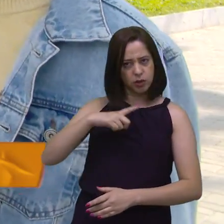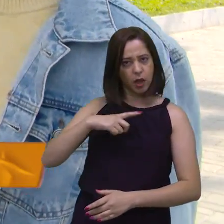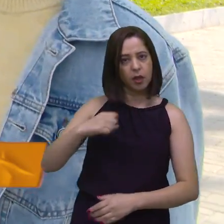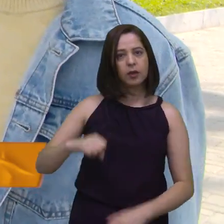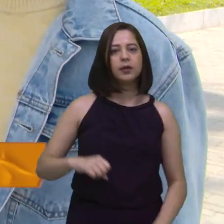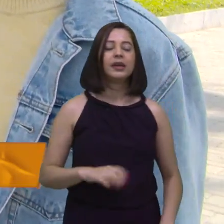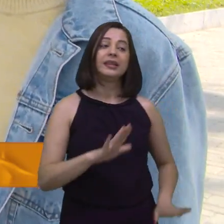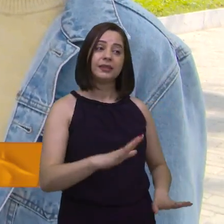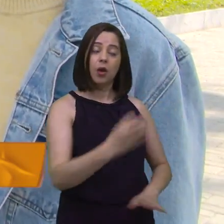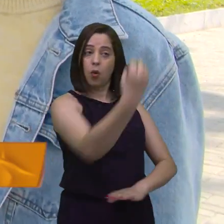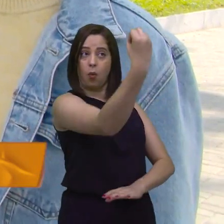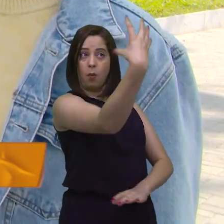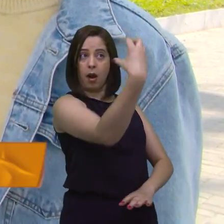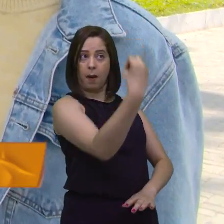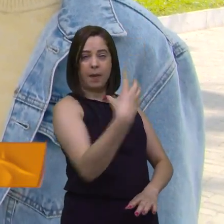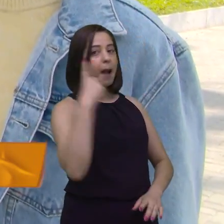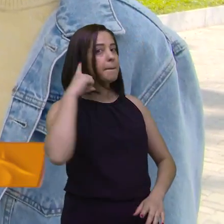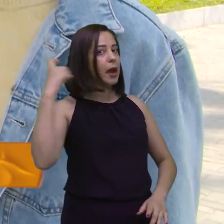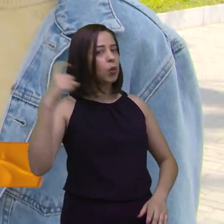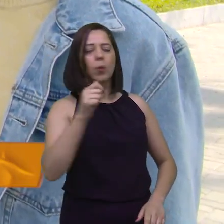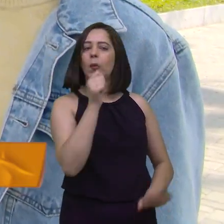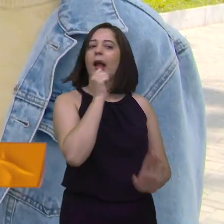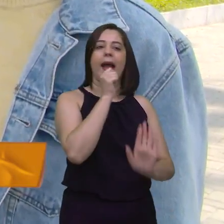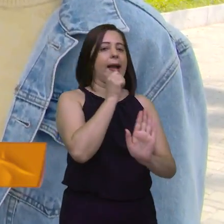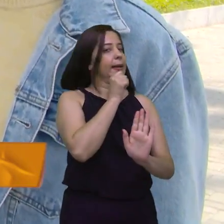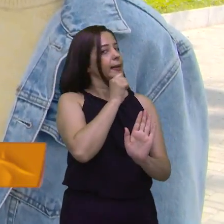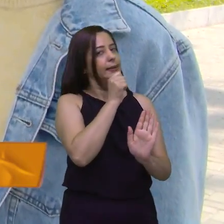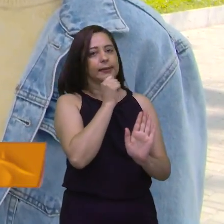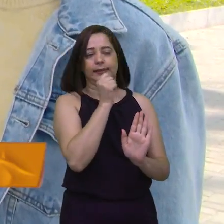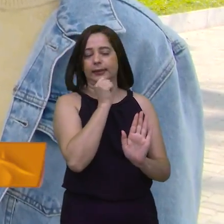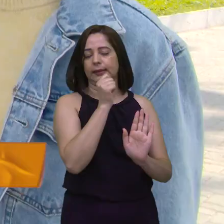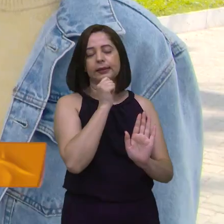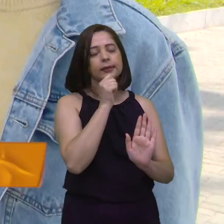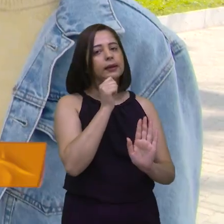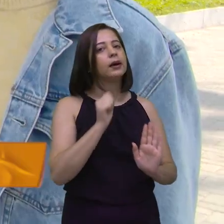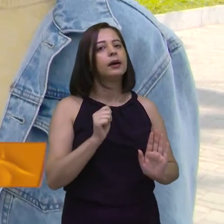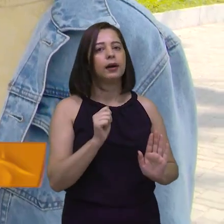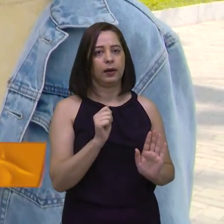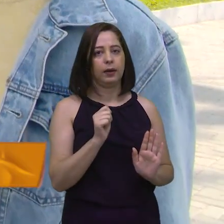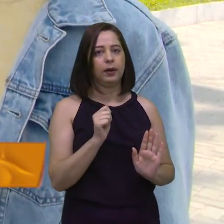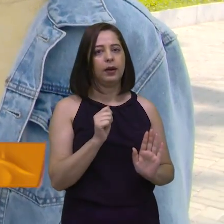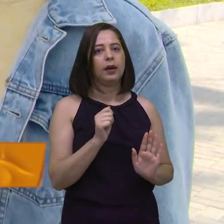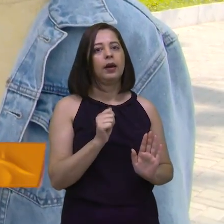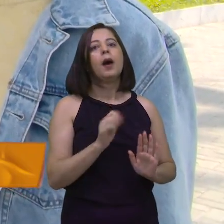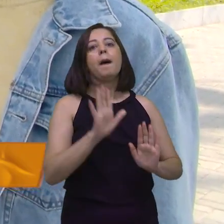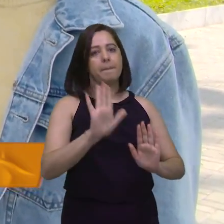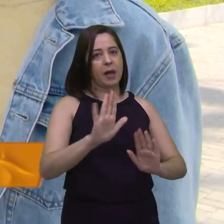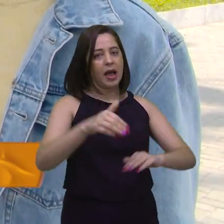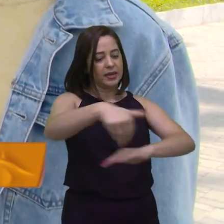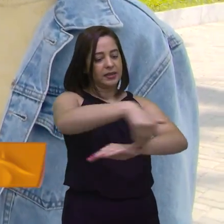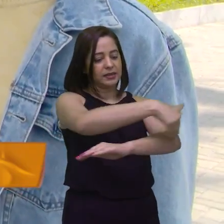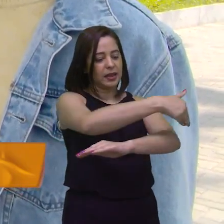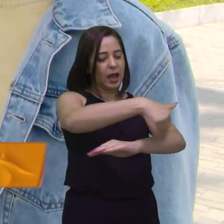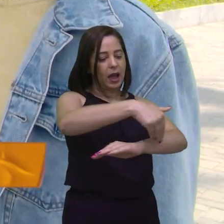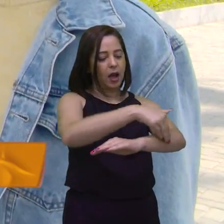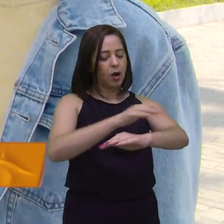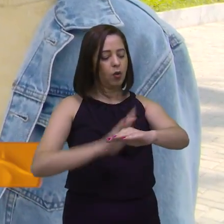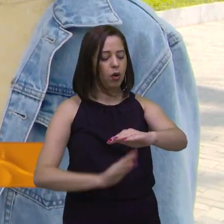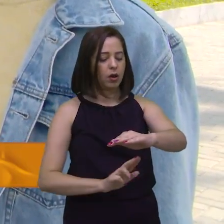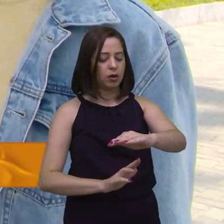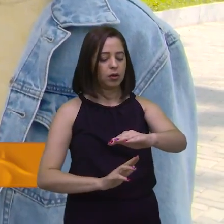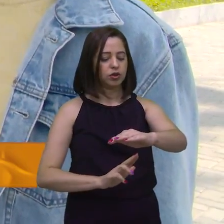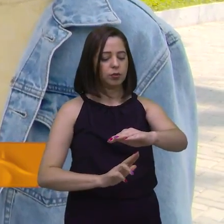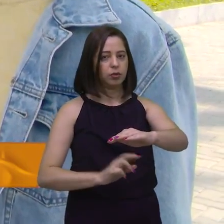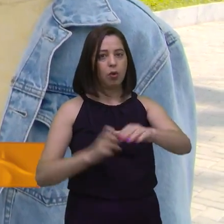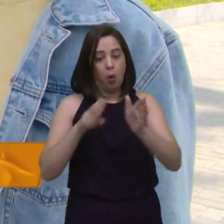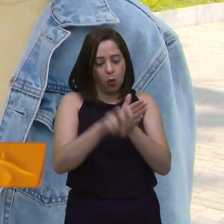áudio? Então, semáforo com áudio ainda por enquanto não, e nem assim também calçado com rampa são alguns